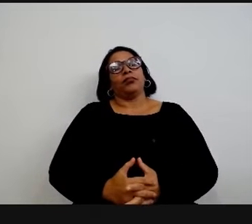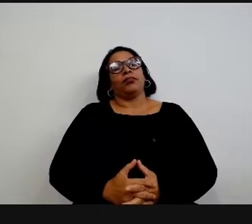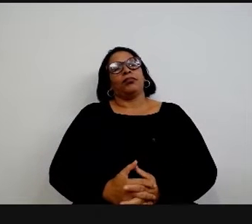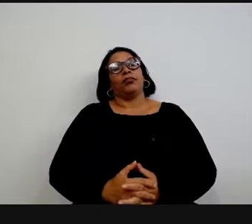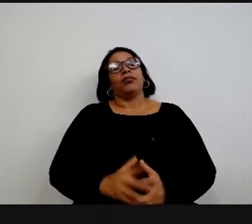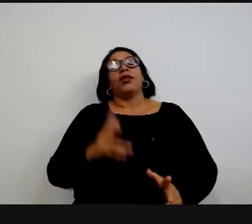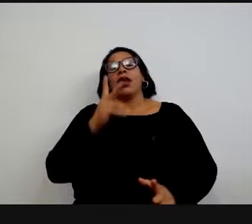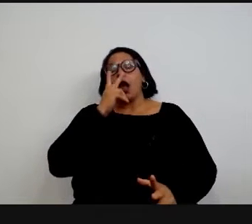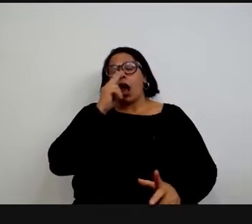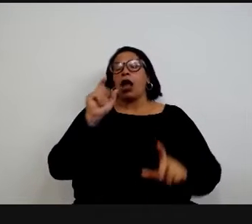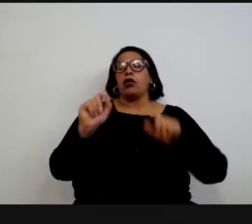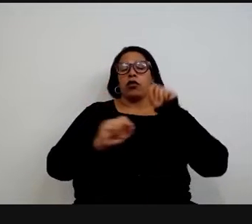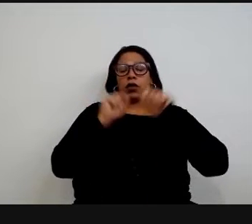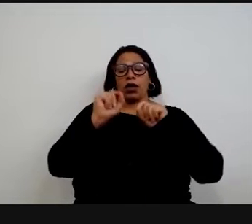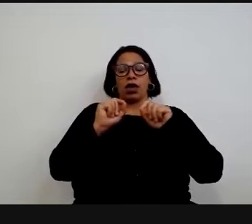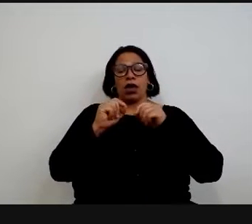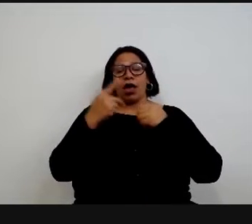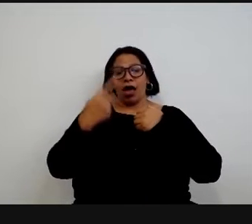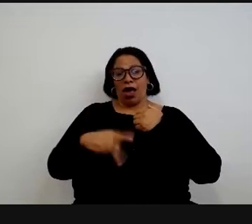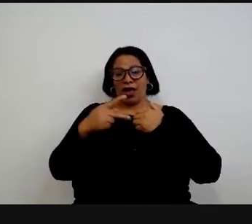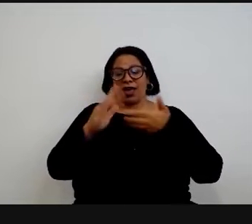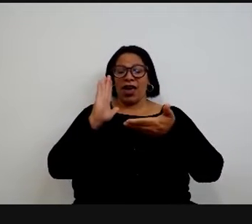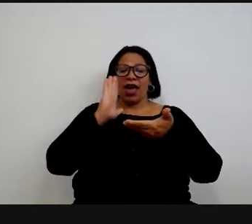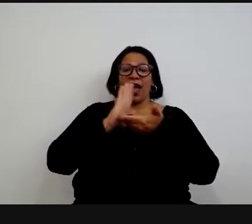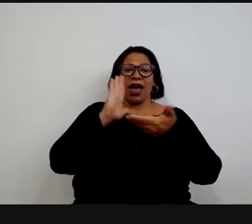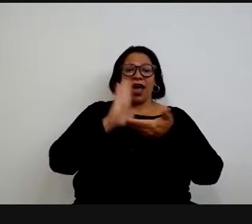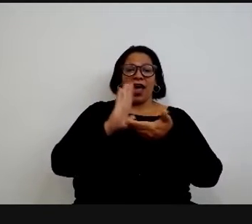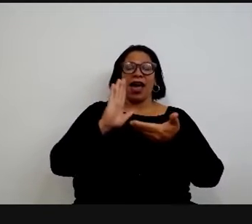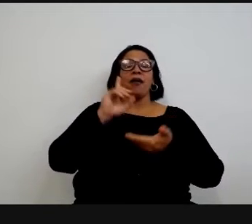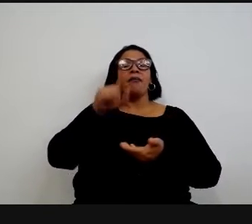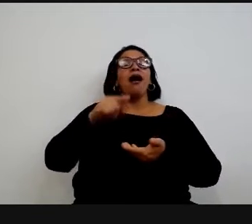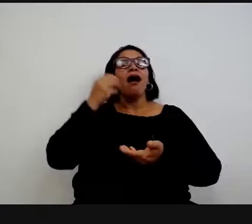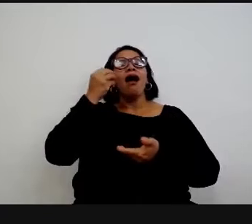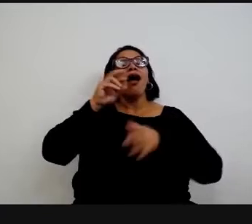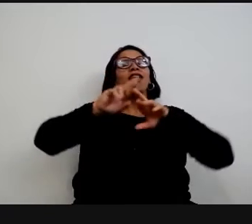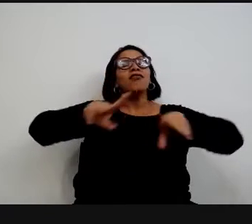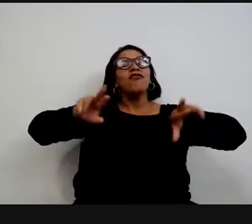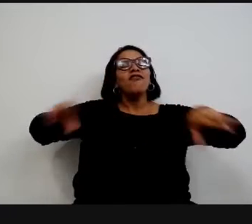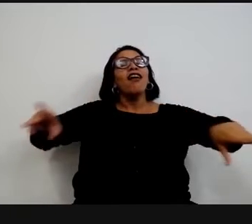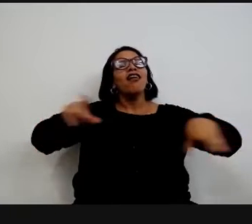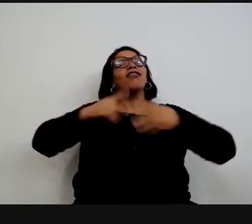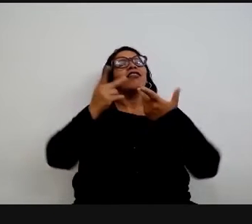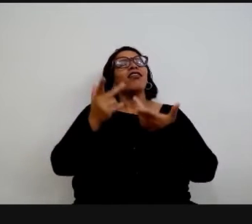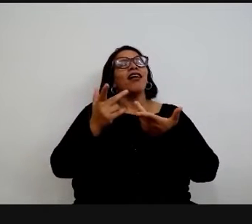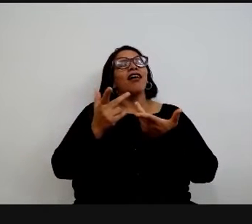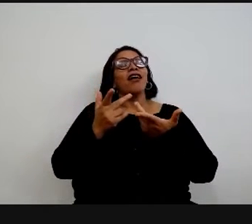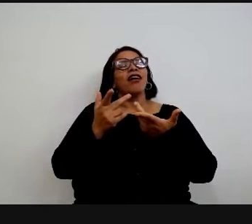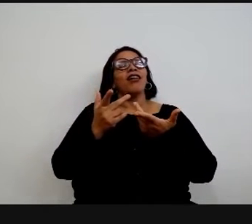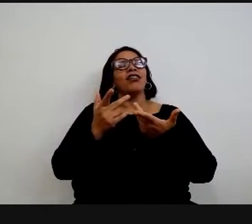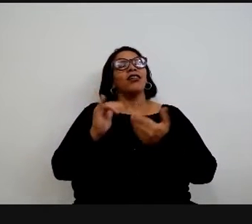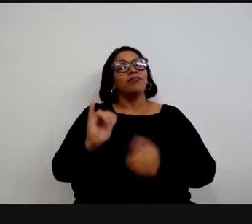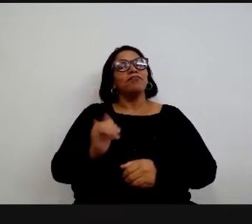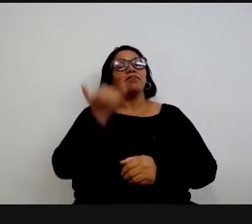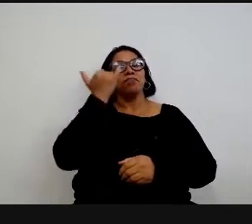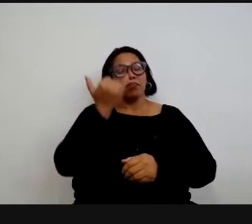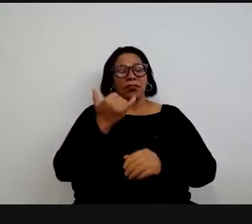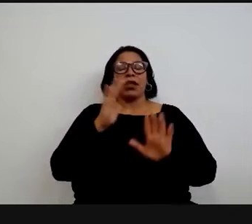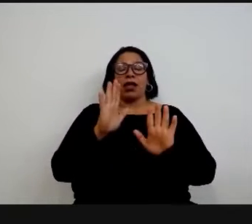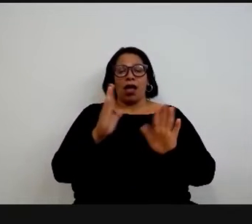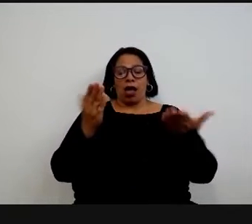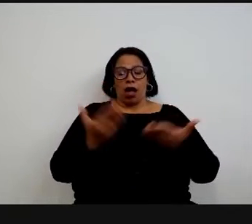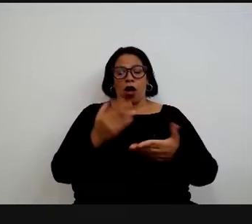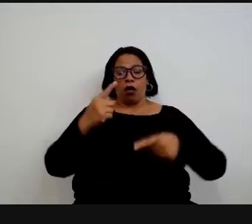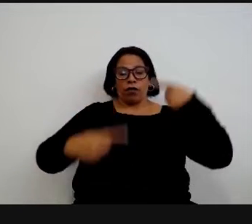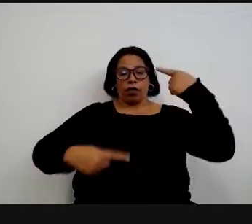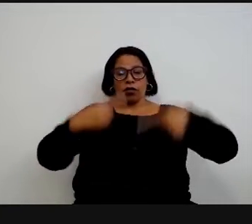né, de vocalizar esse coletivo, nessa pluralidade, essa diversidade. Só para encerrar, nós vamos